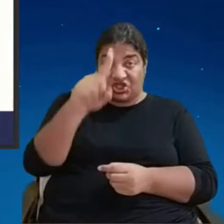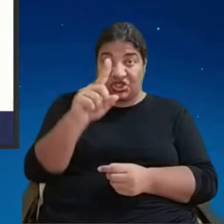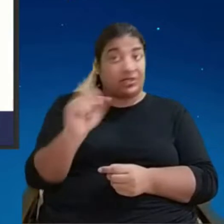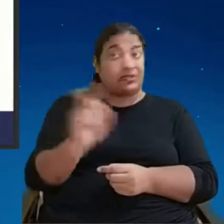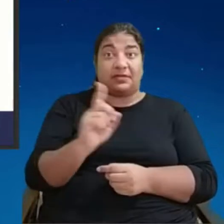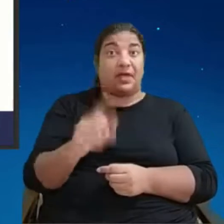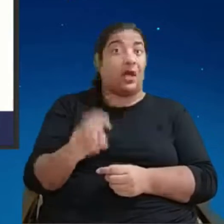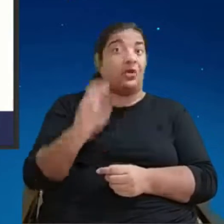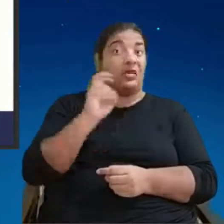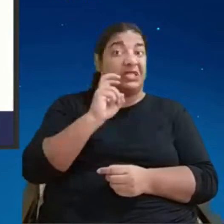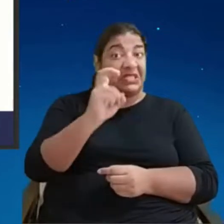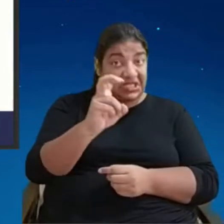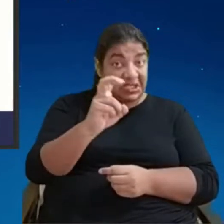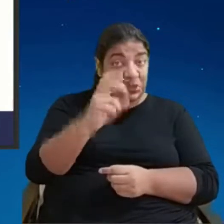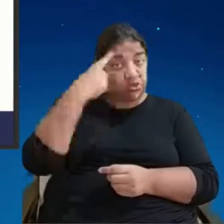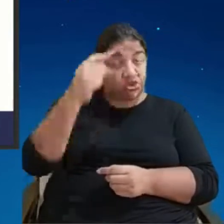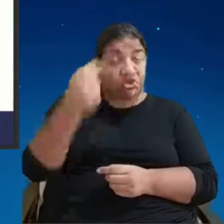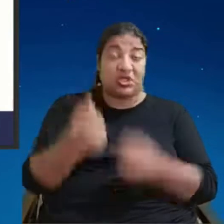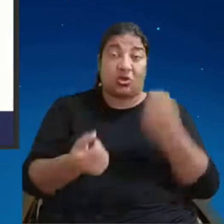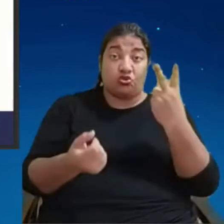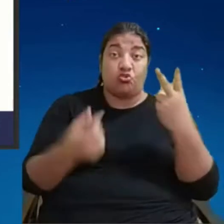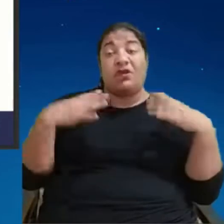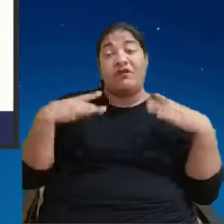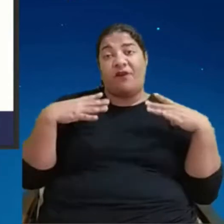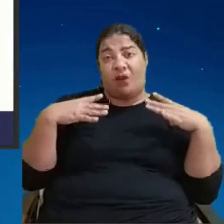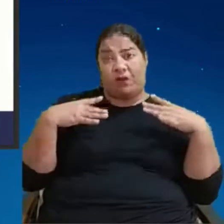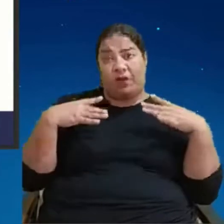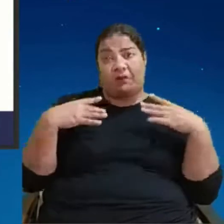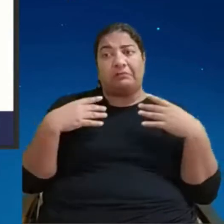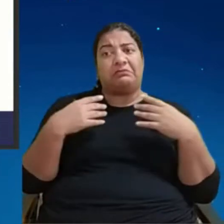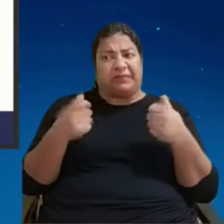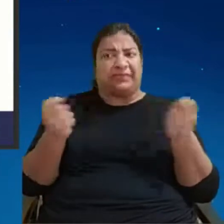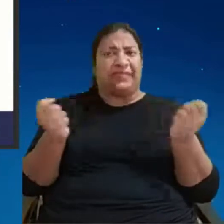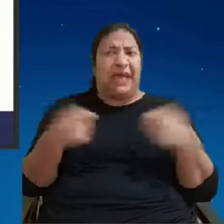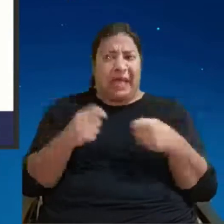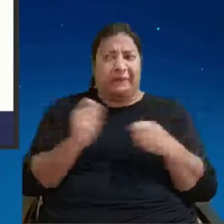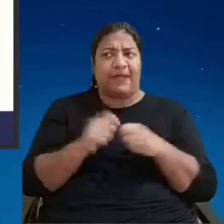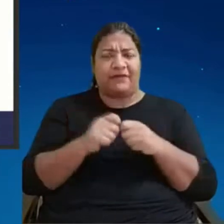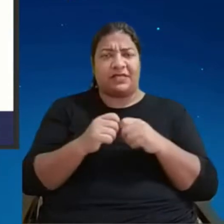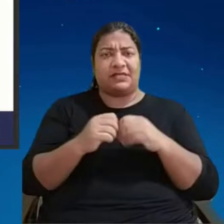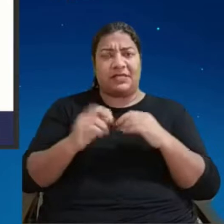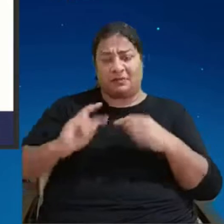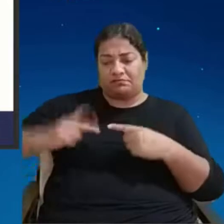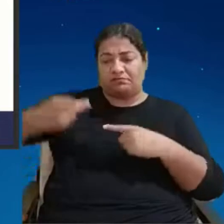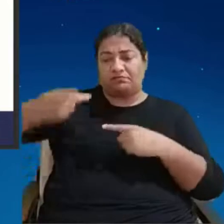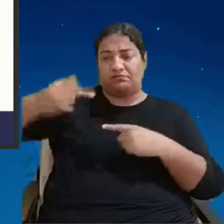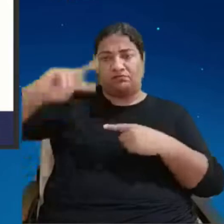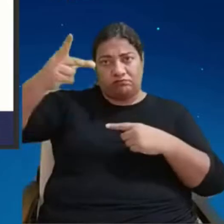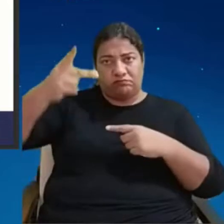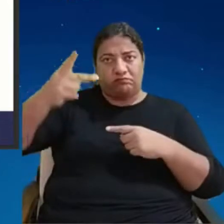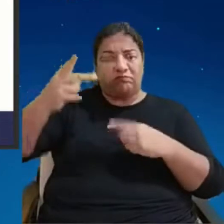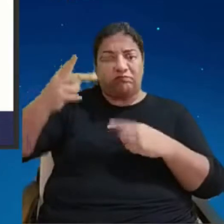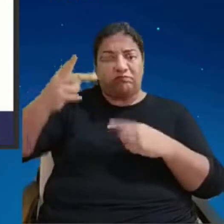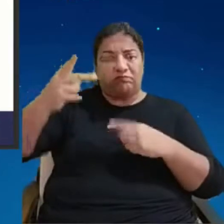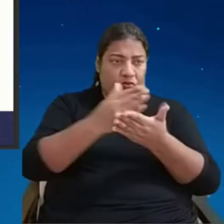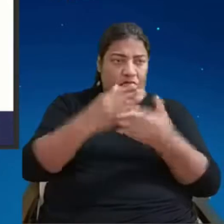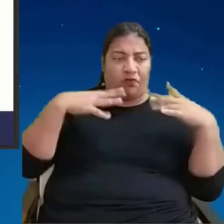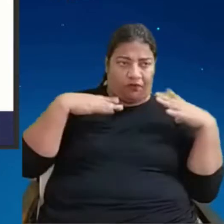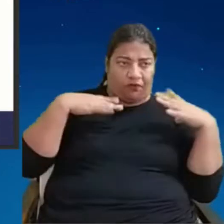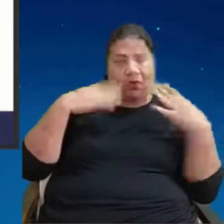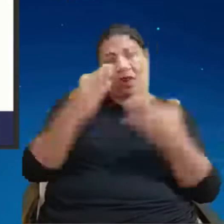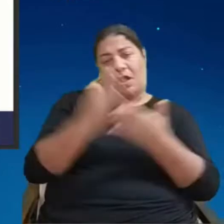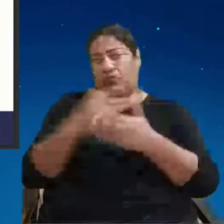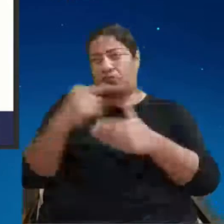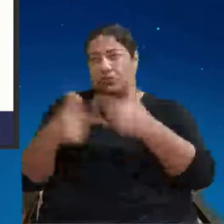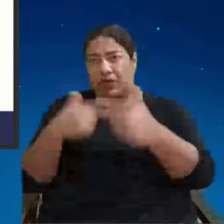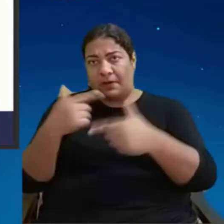2 folgas. Dá perfeitamente para você fazer um escalonamento e permitir que o seu funcionário folgue num